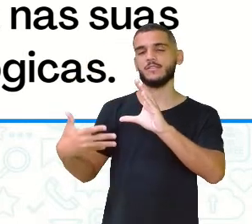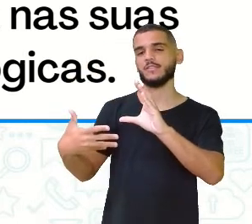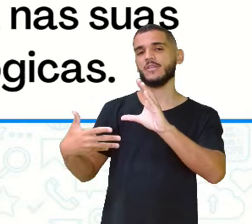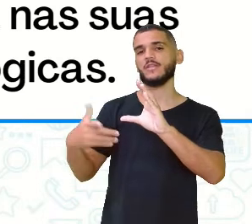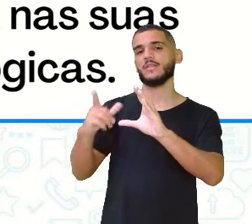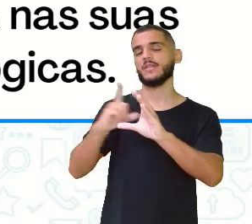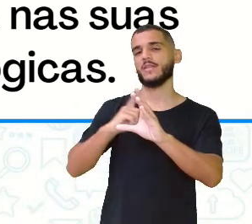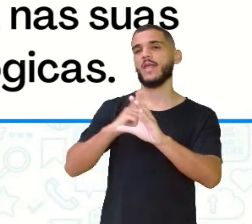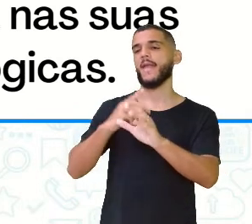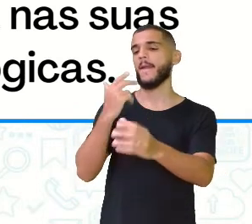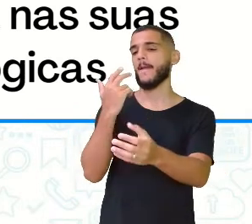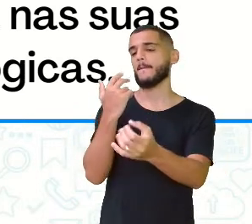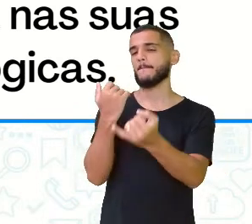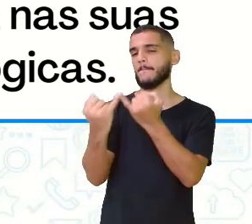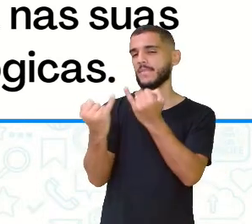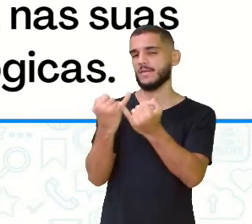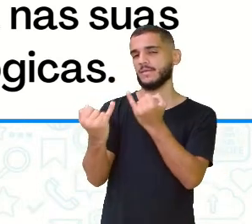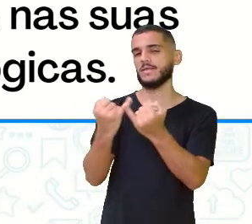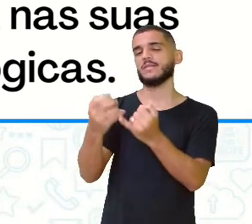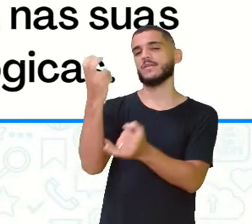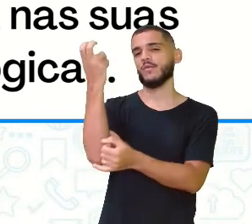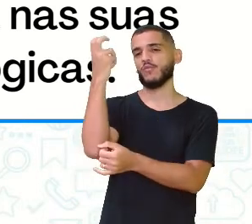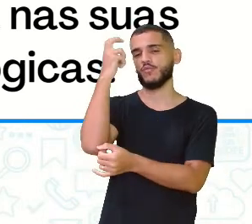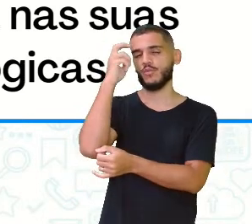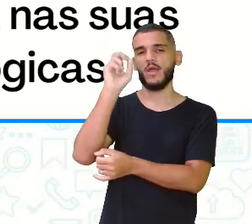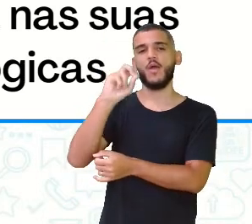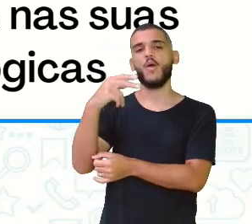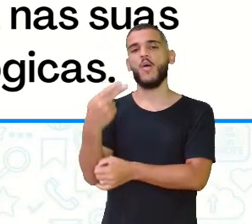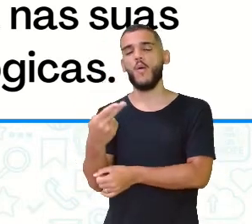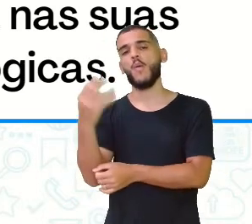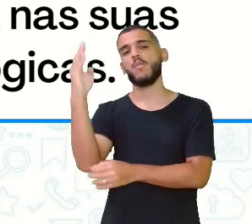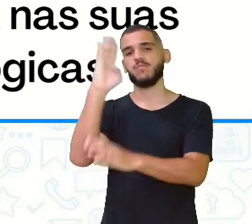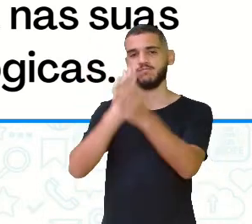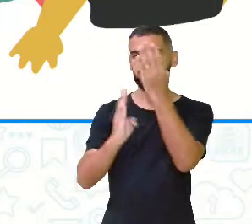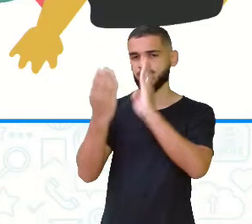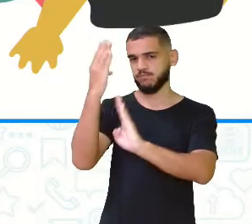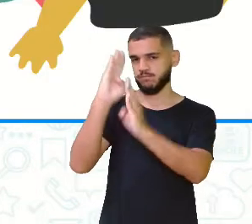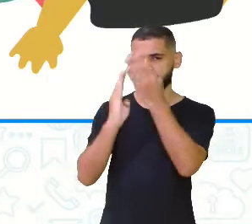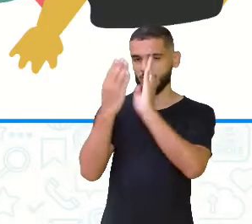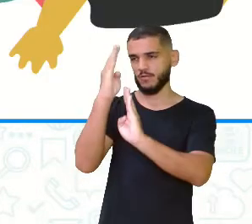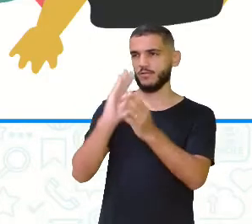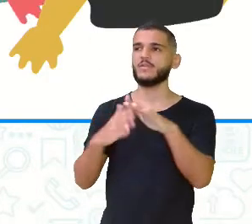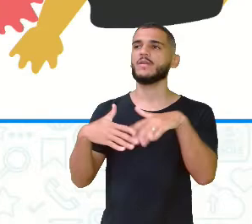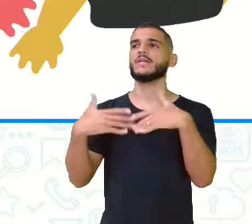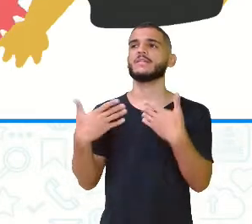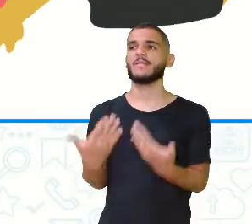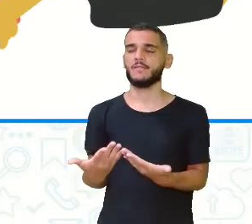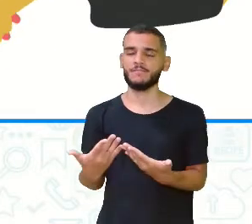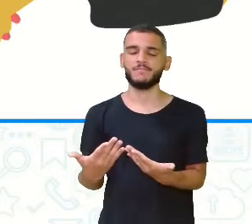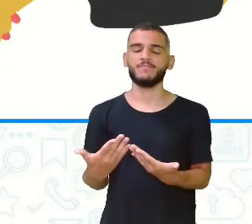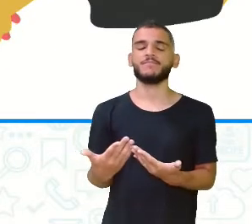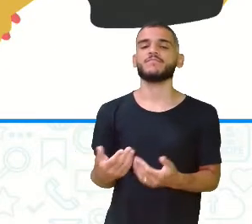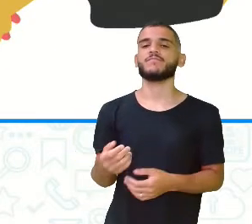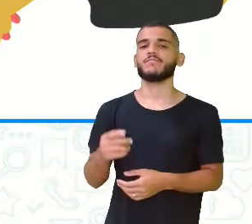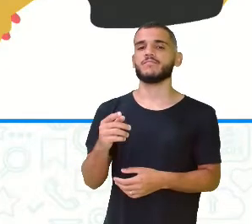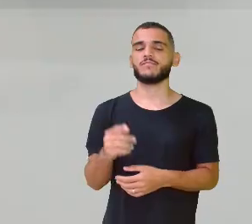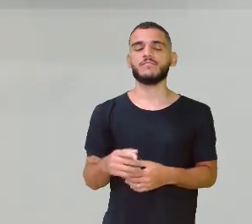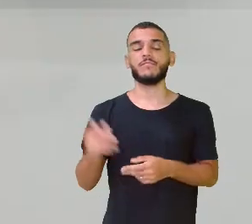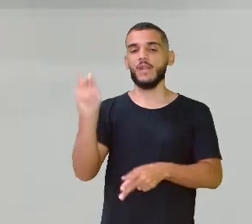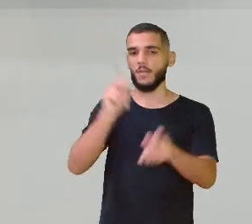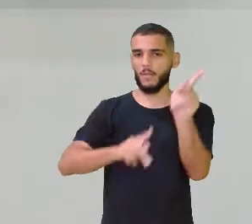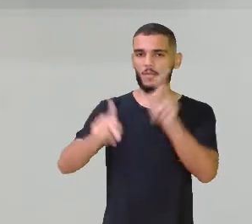baseado nas suas semelhanças culturais ou biológicas. Então, as etnias são o quê? A